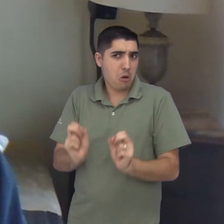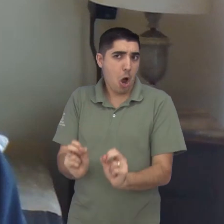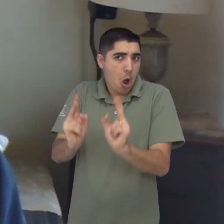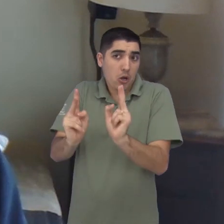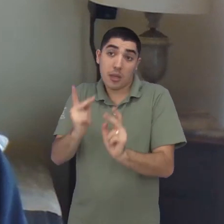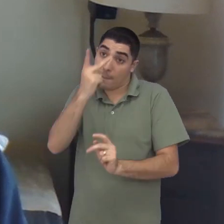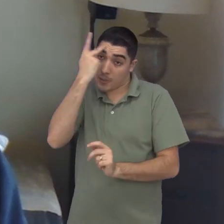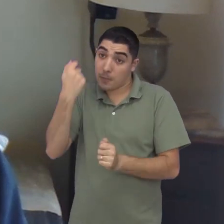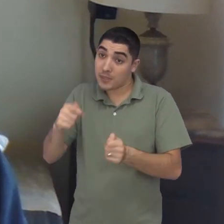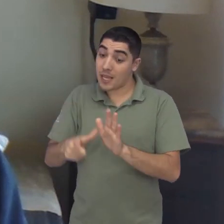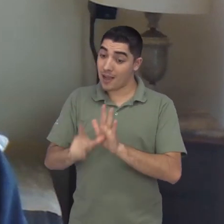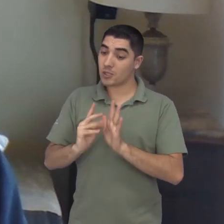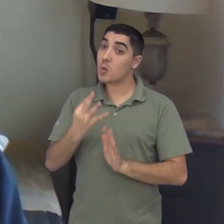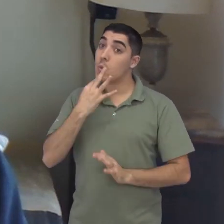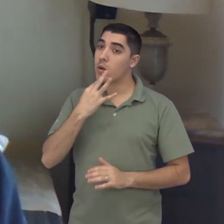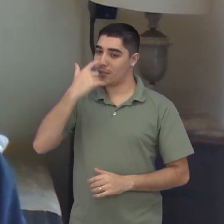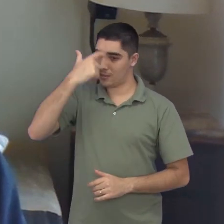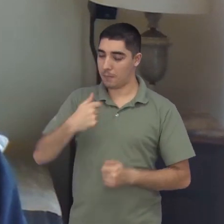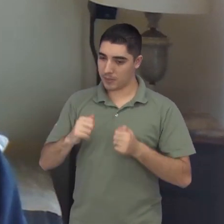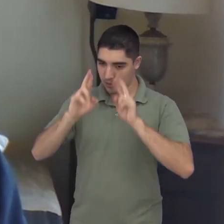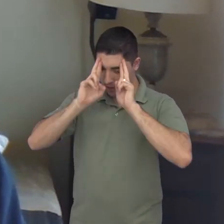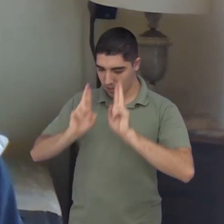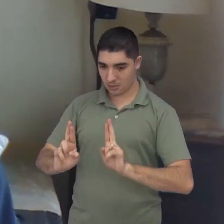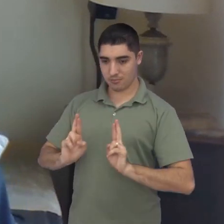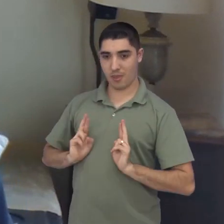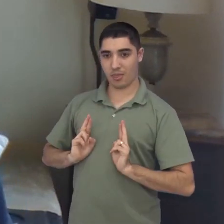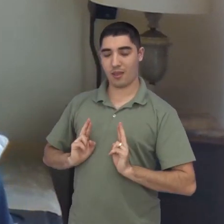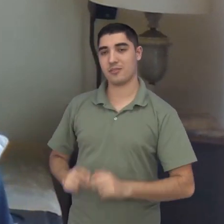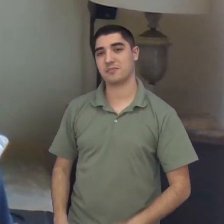que se conhecer. Na verdade, você tem que se respeitar.